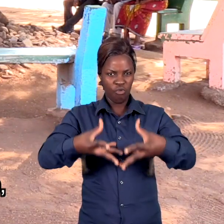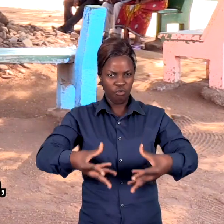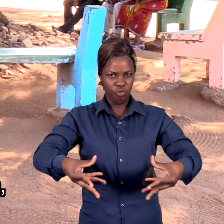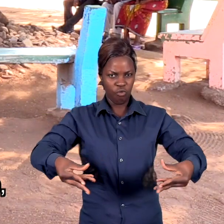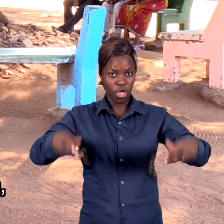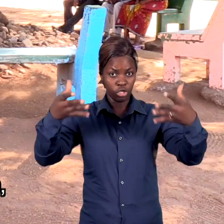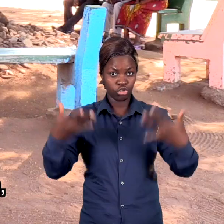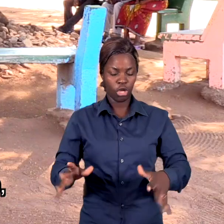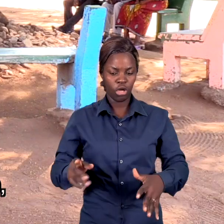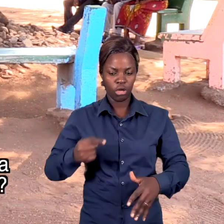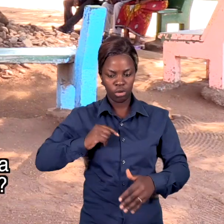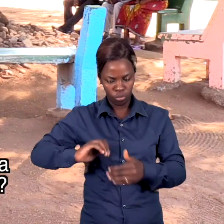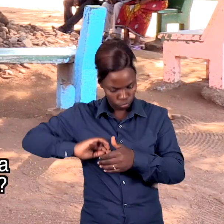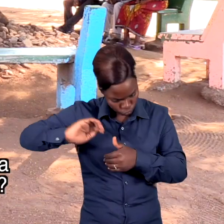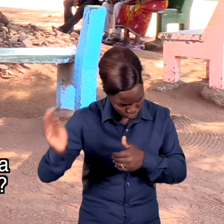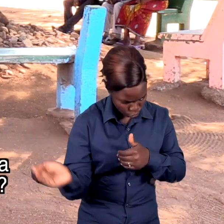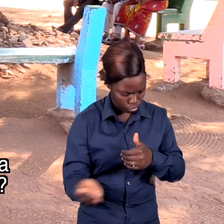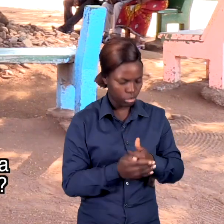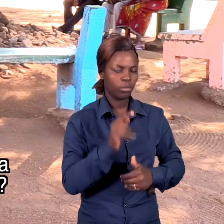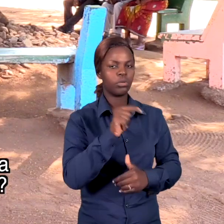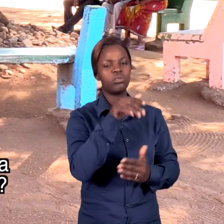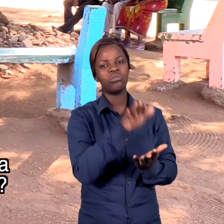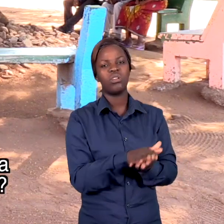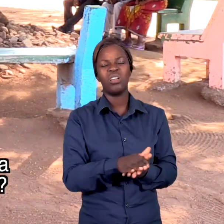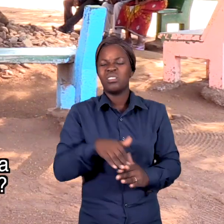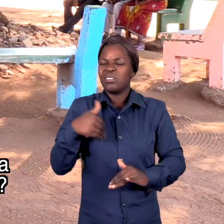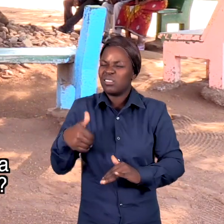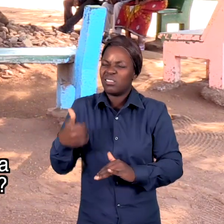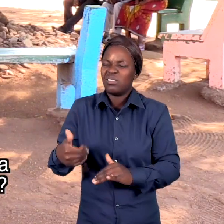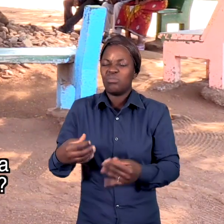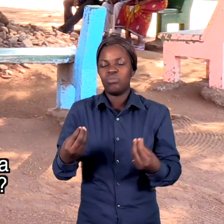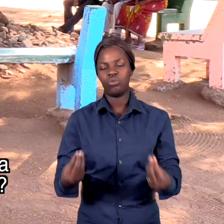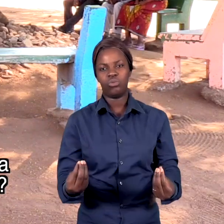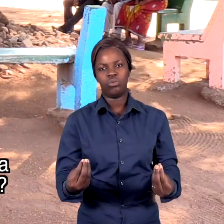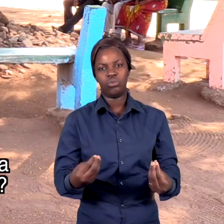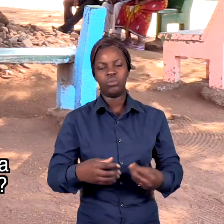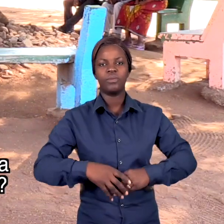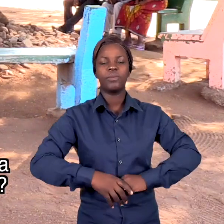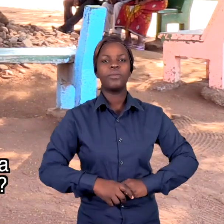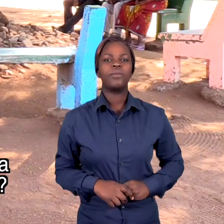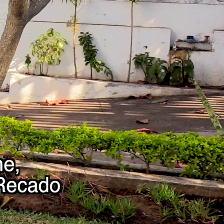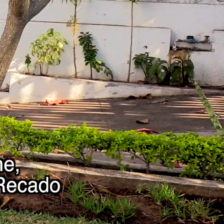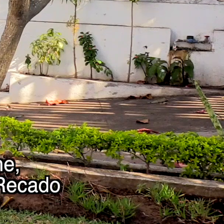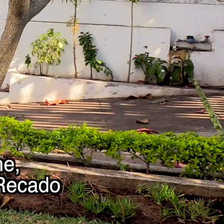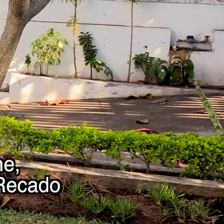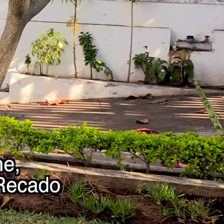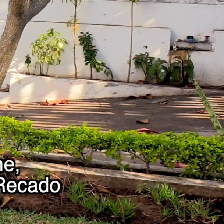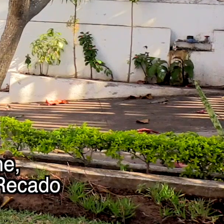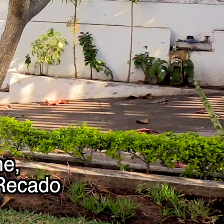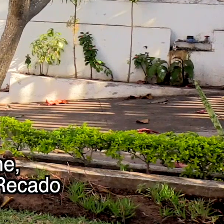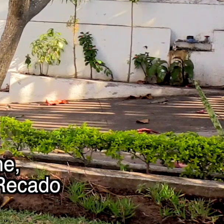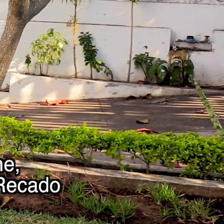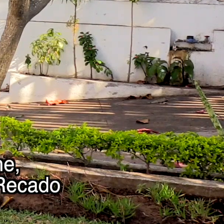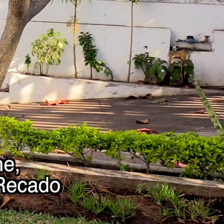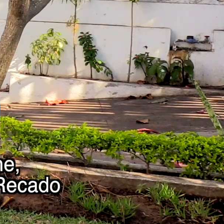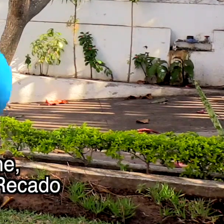a água sair daquela zona, do bairro onde eu vivo, tem que voltar de novo para a mesma zona. Anualmente será isso.